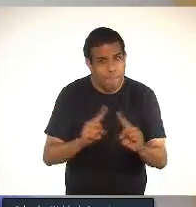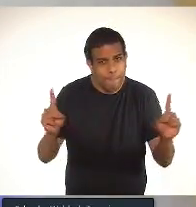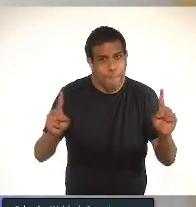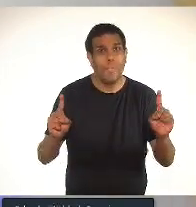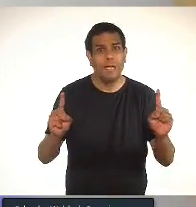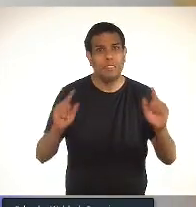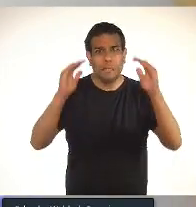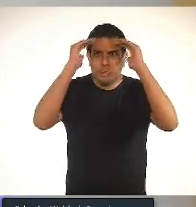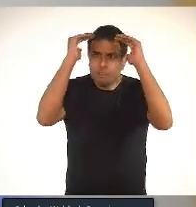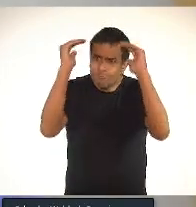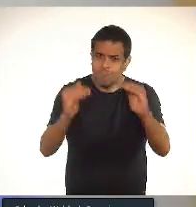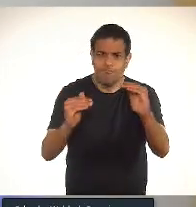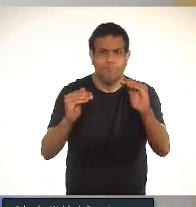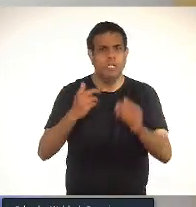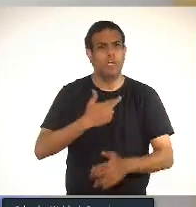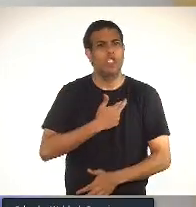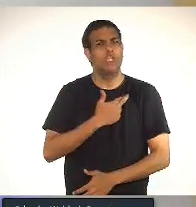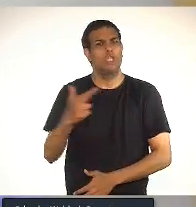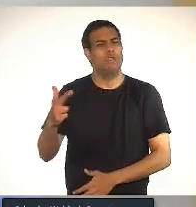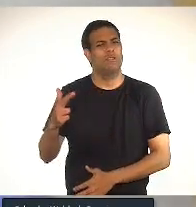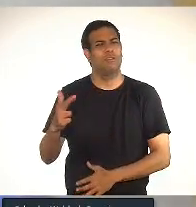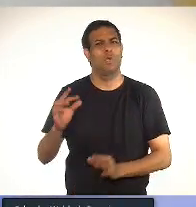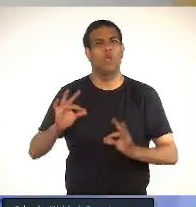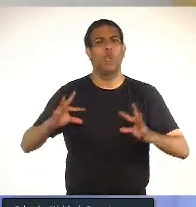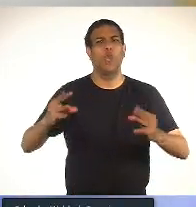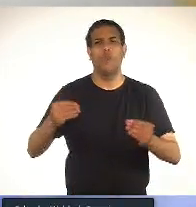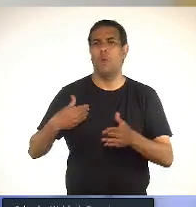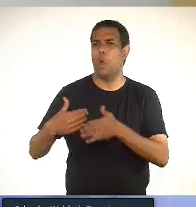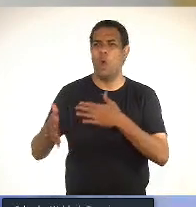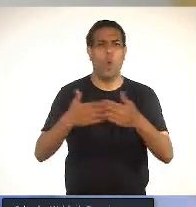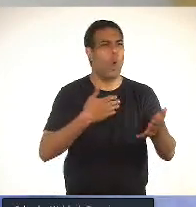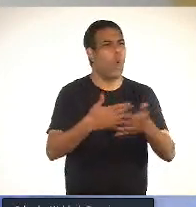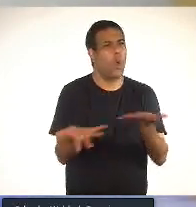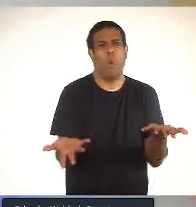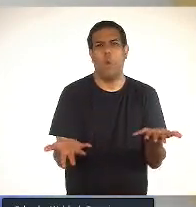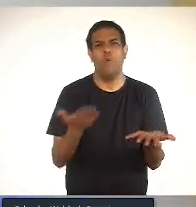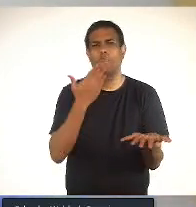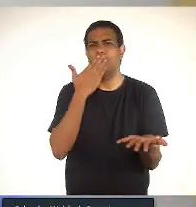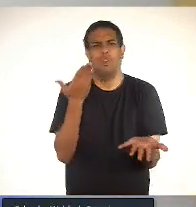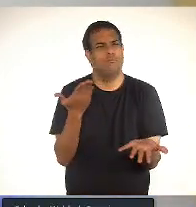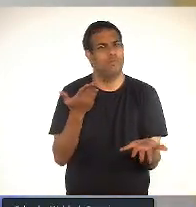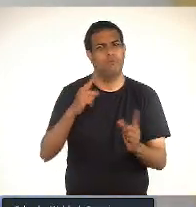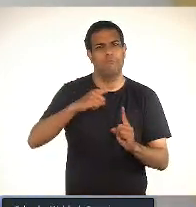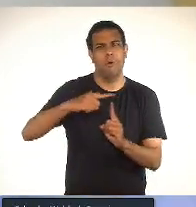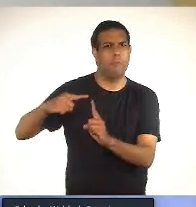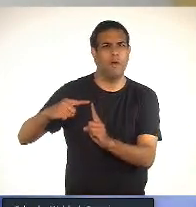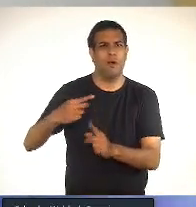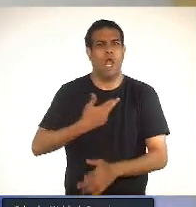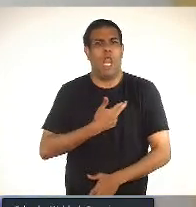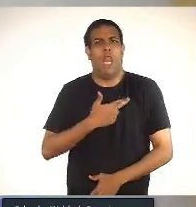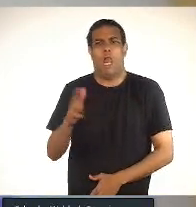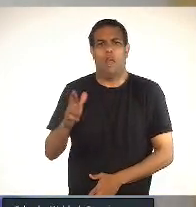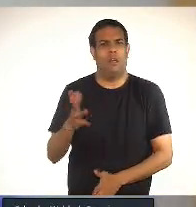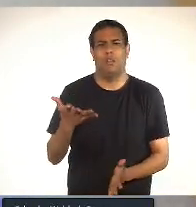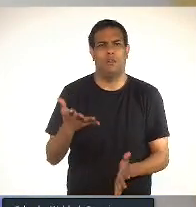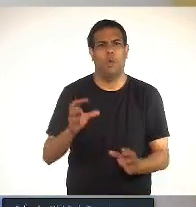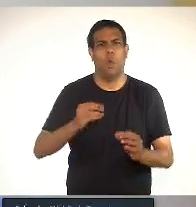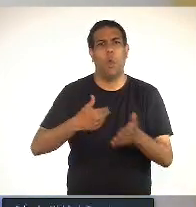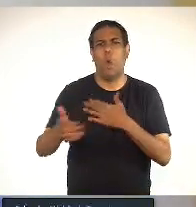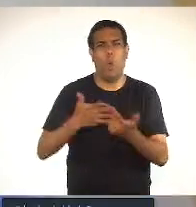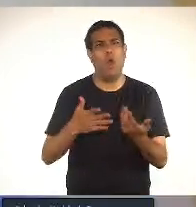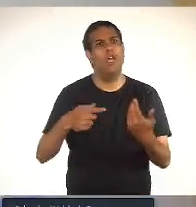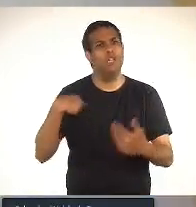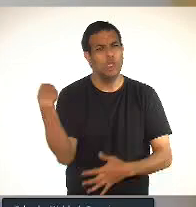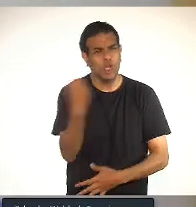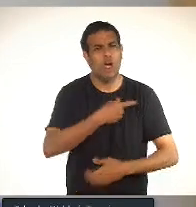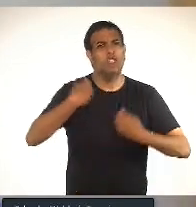a intolerância religiosa é inadmissível, qualquer que seja a religião afetada, qualquer que seja a confissão religiosa